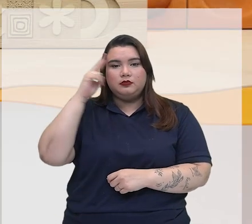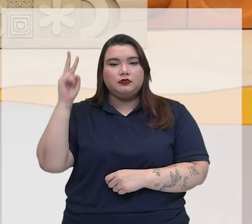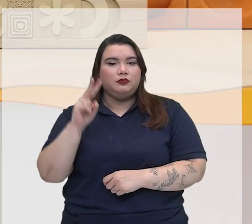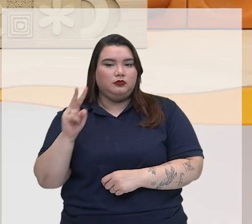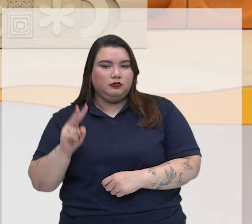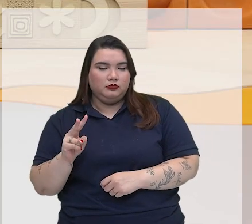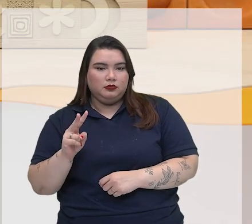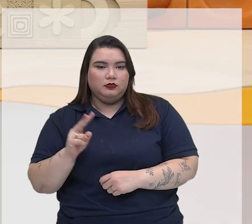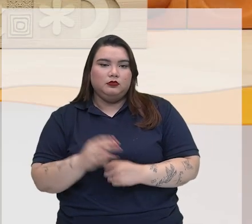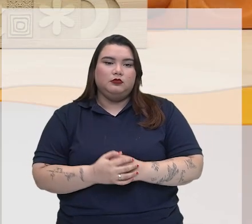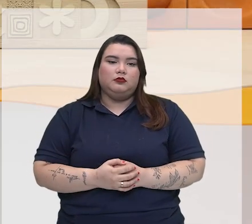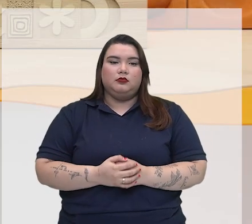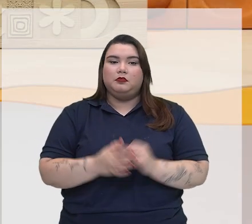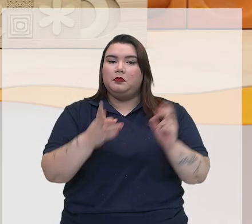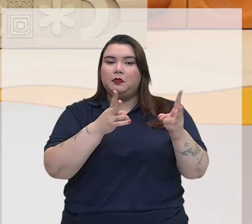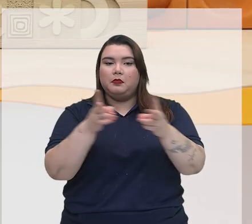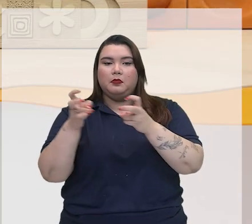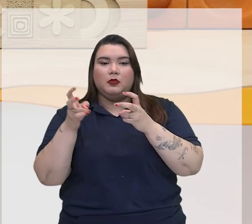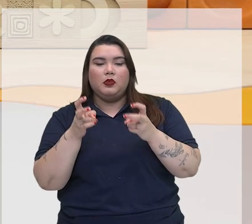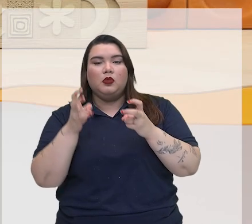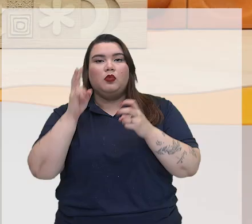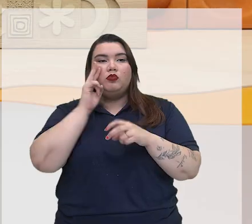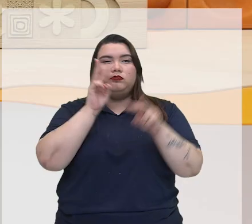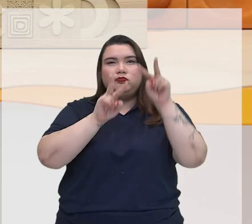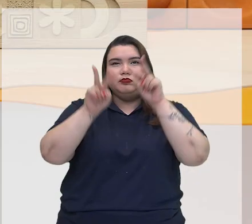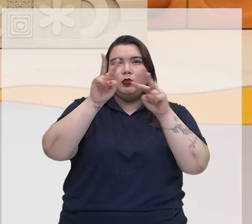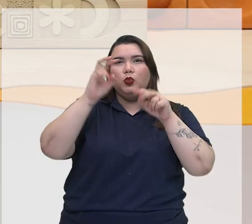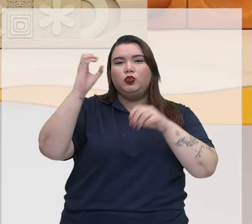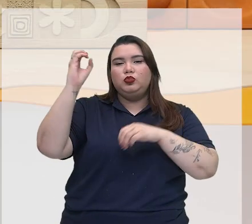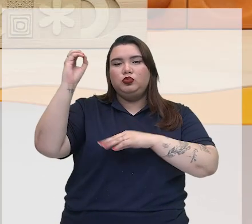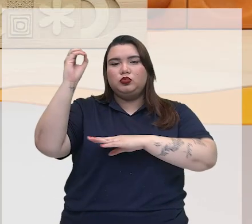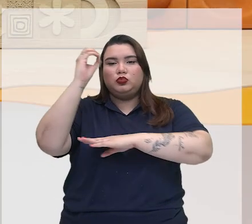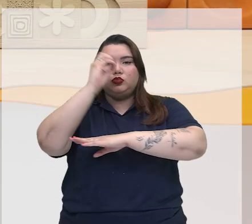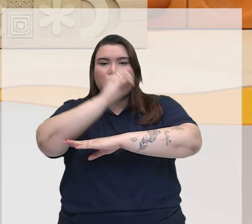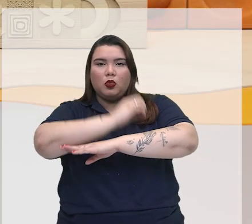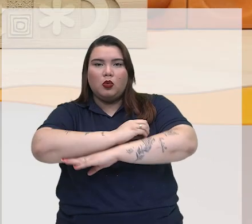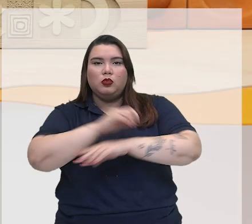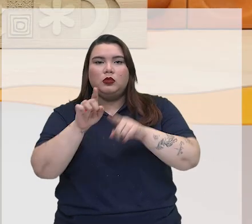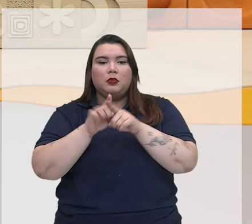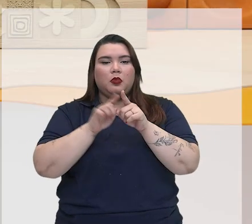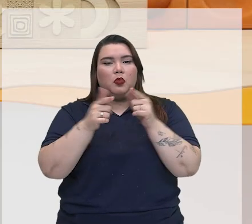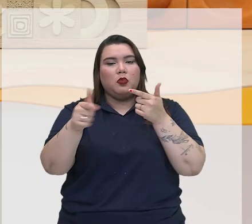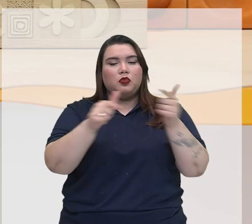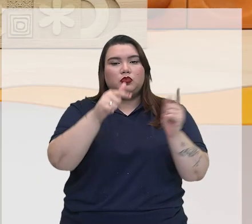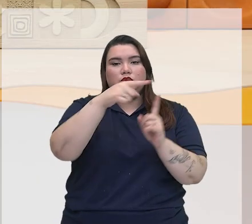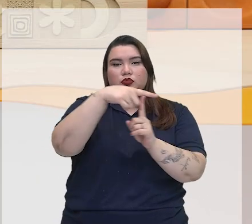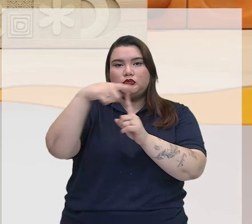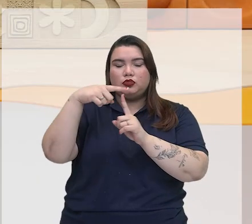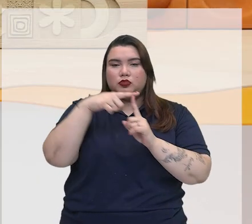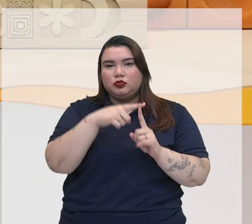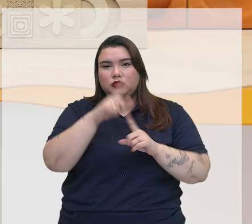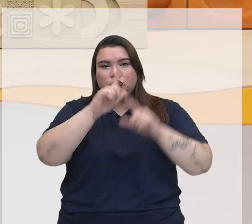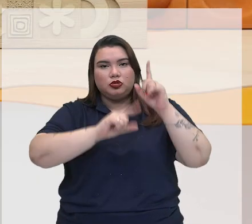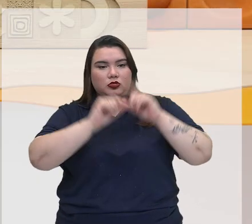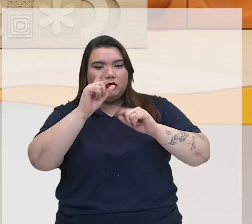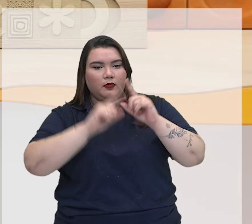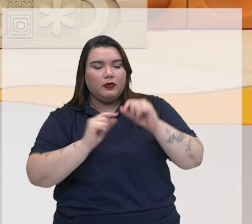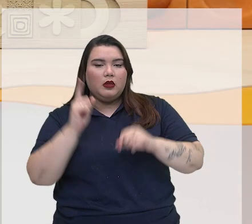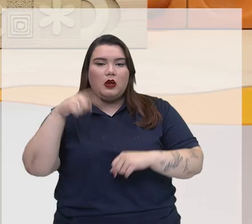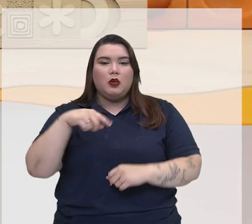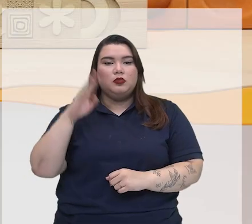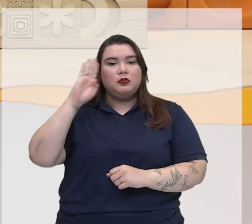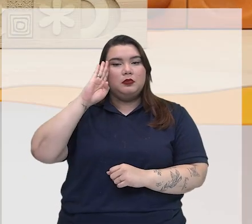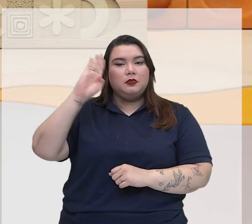antiguidade. A observação do sol e de outros astros sempre foi um